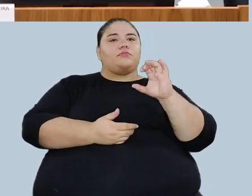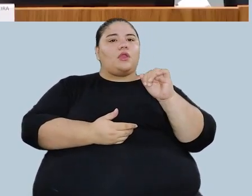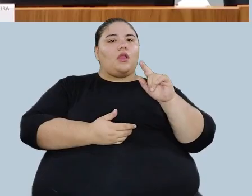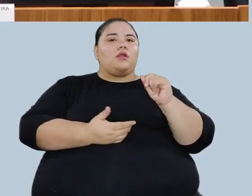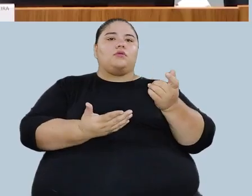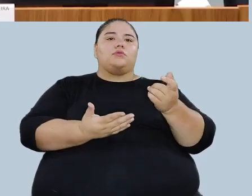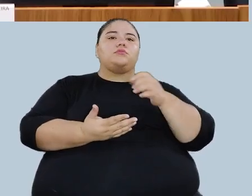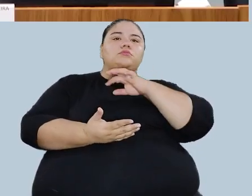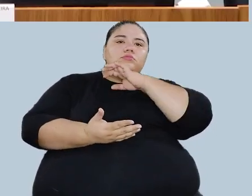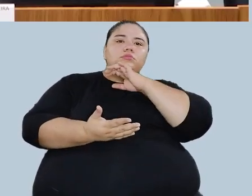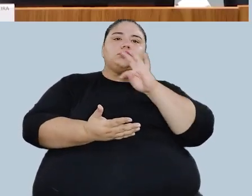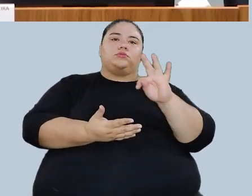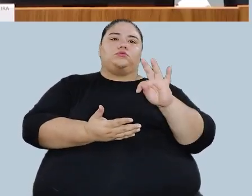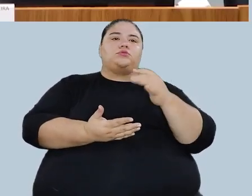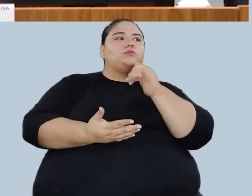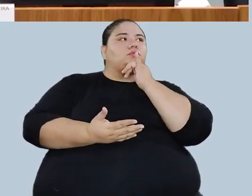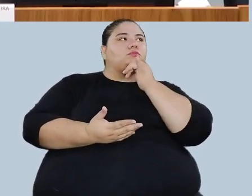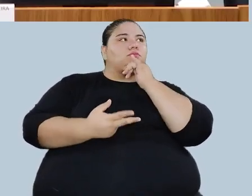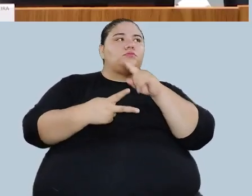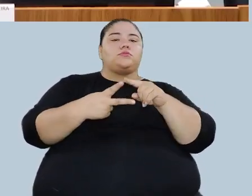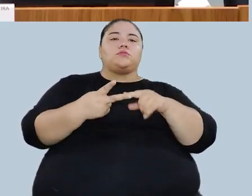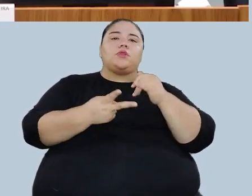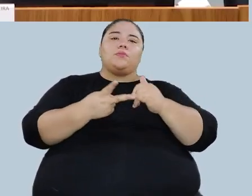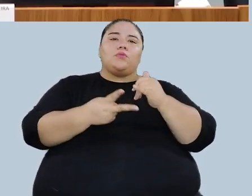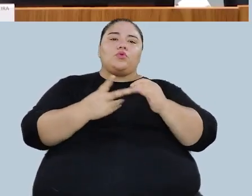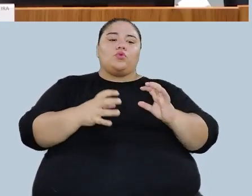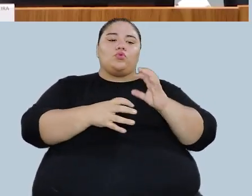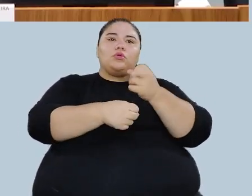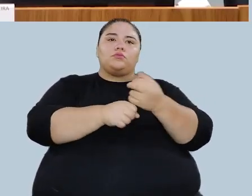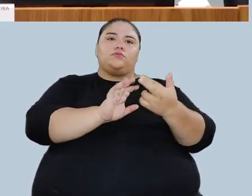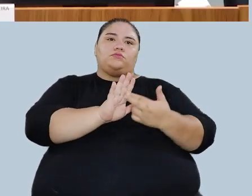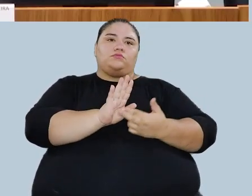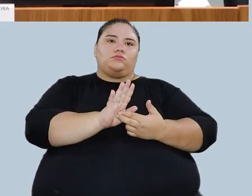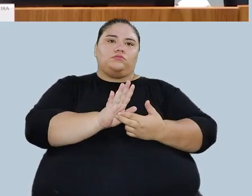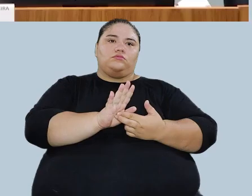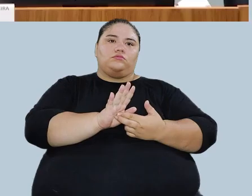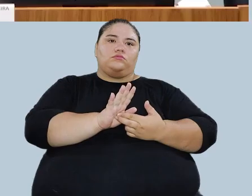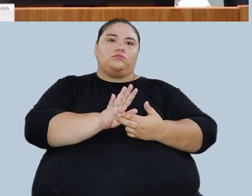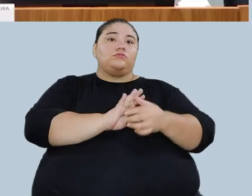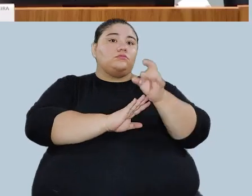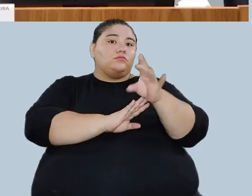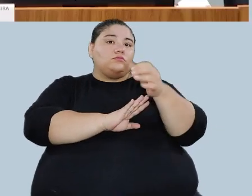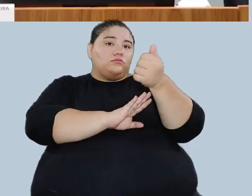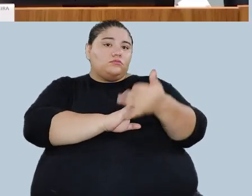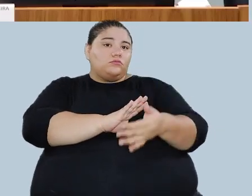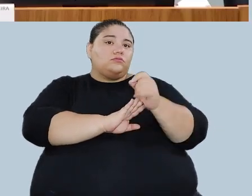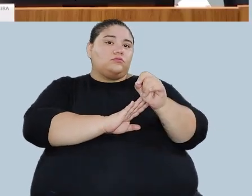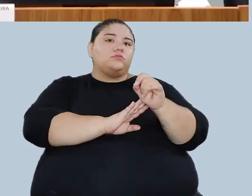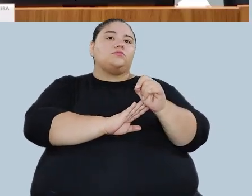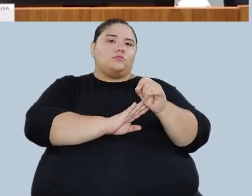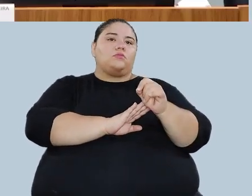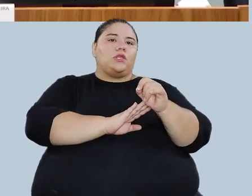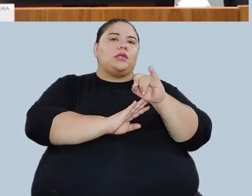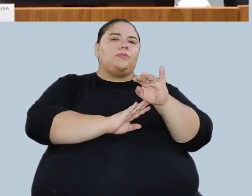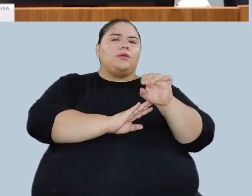pode levar em conta se incide PIS e COFINS no regime cumulativo, não cumulativo. Isso é uma distorção, isso leva a uma distorção.